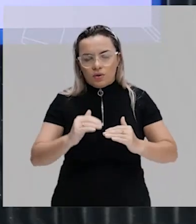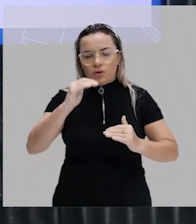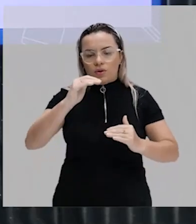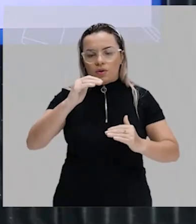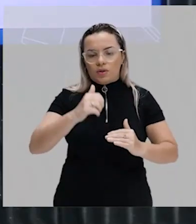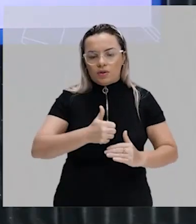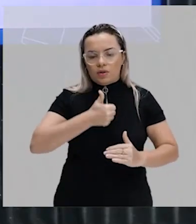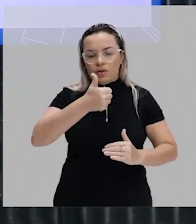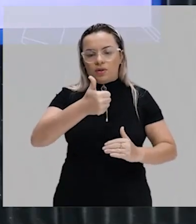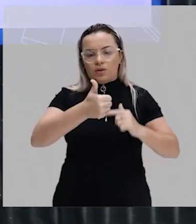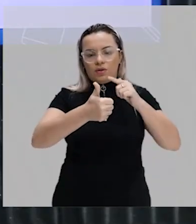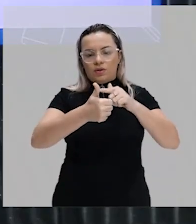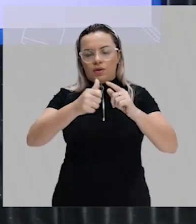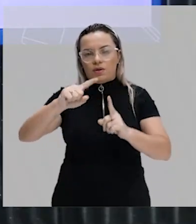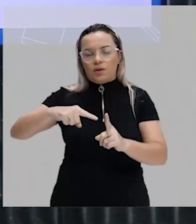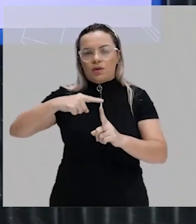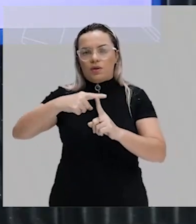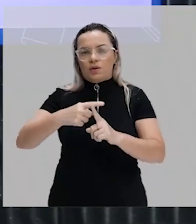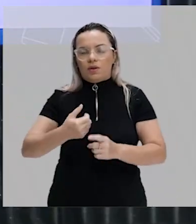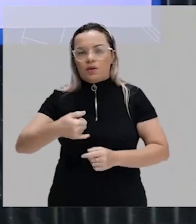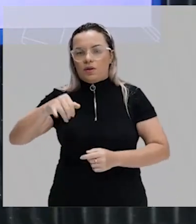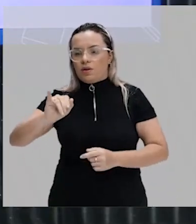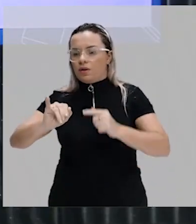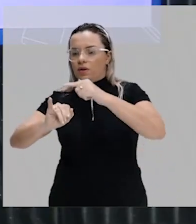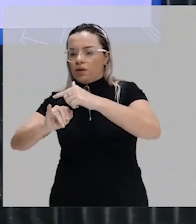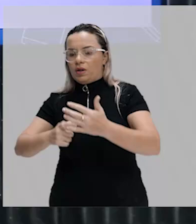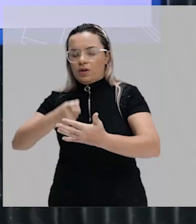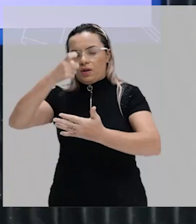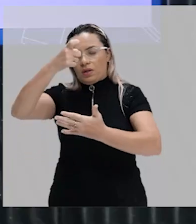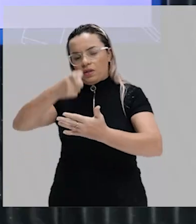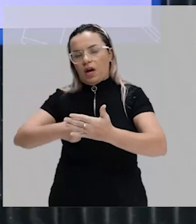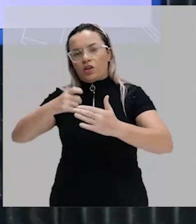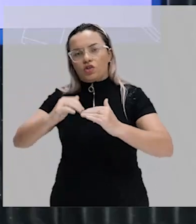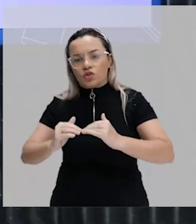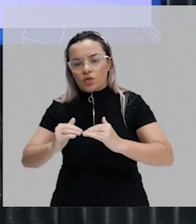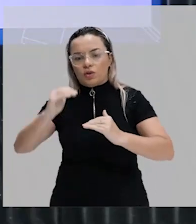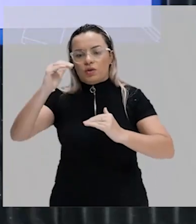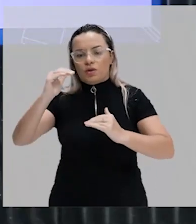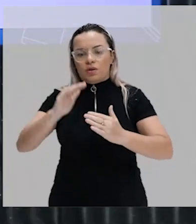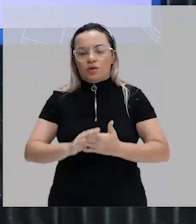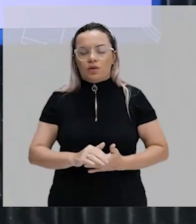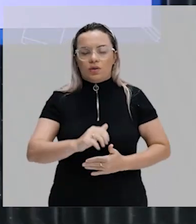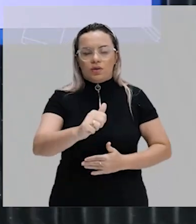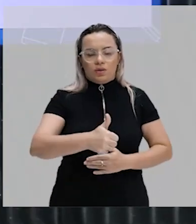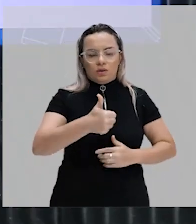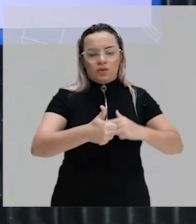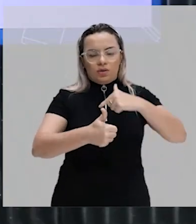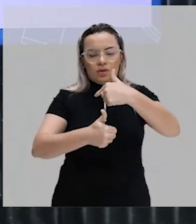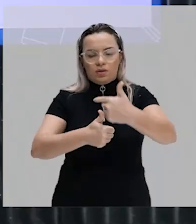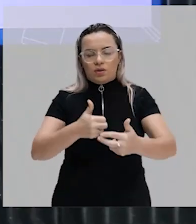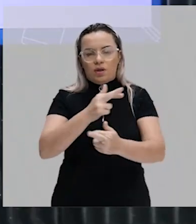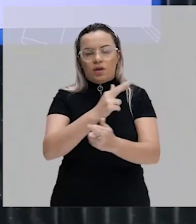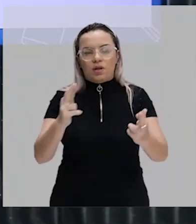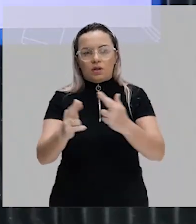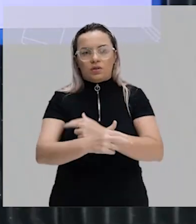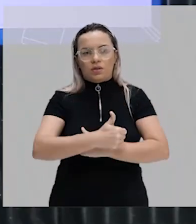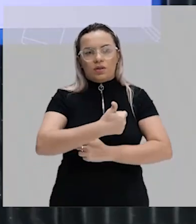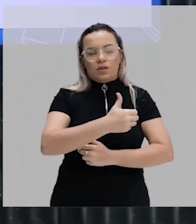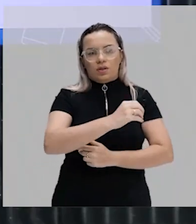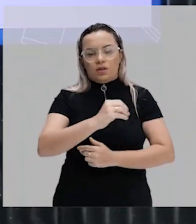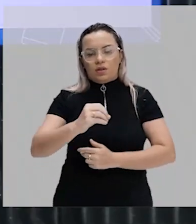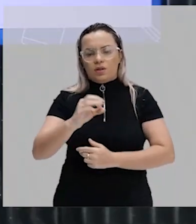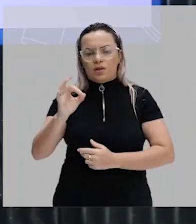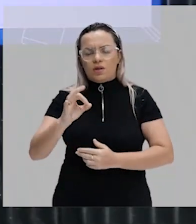1 mais I, e é aquela taxa de aumento, no caso, esse 1 ele corresponde ao 100%. E por que nós